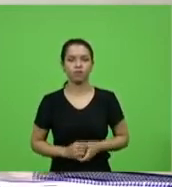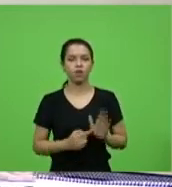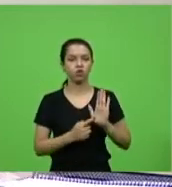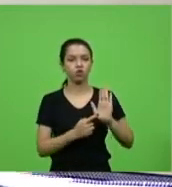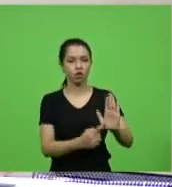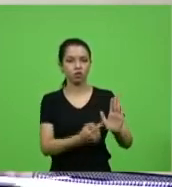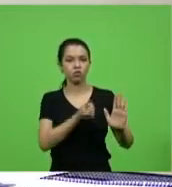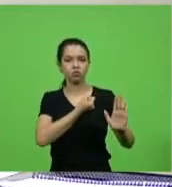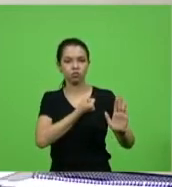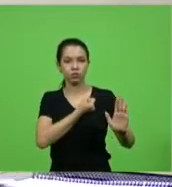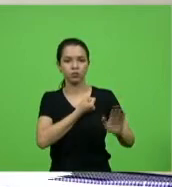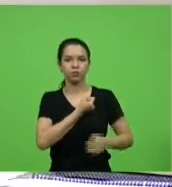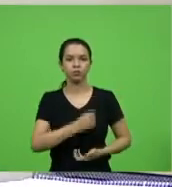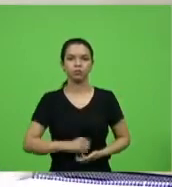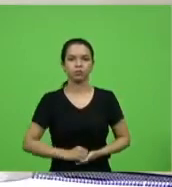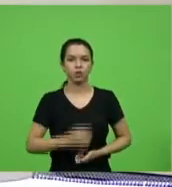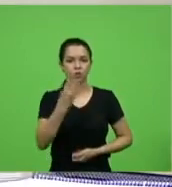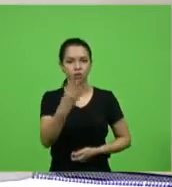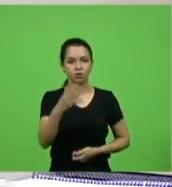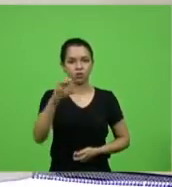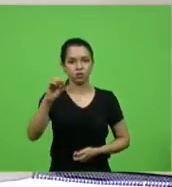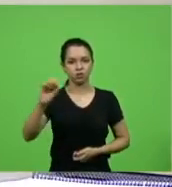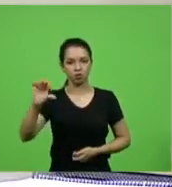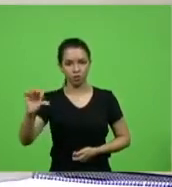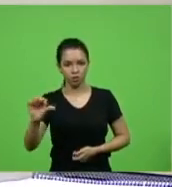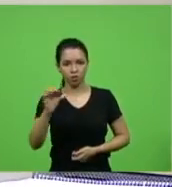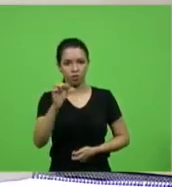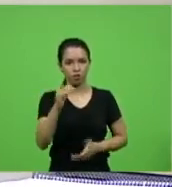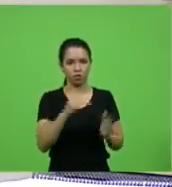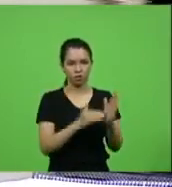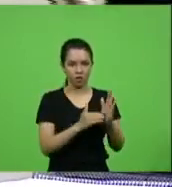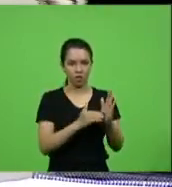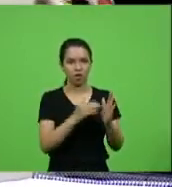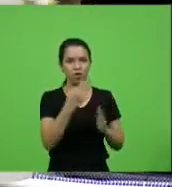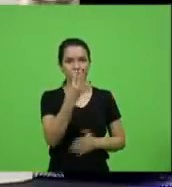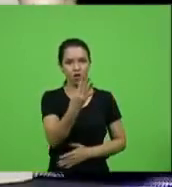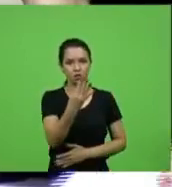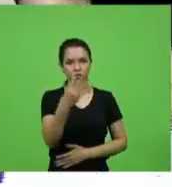indicações, indicações número 409 a 433.